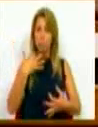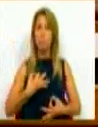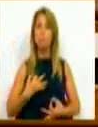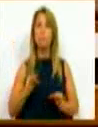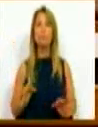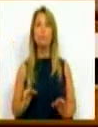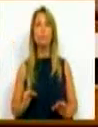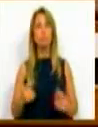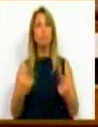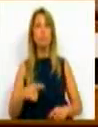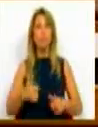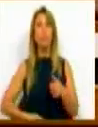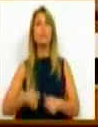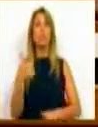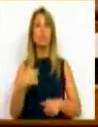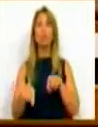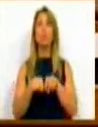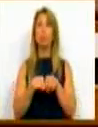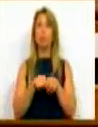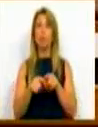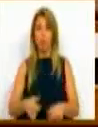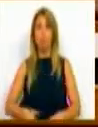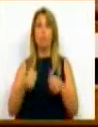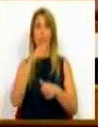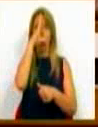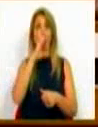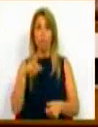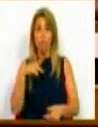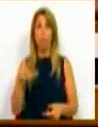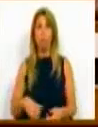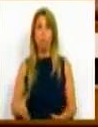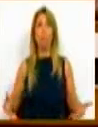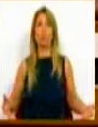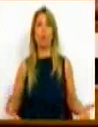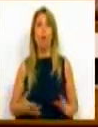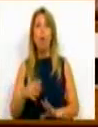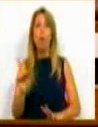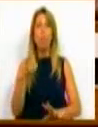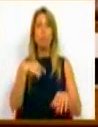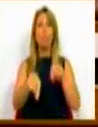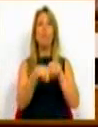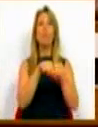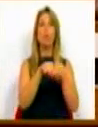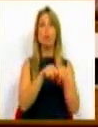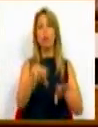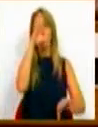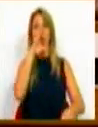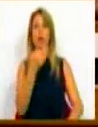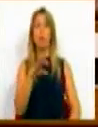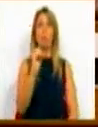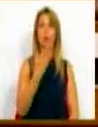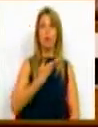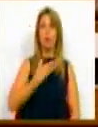há melhor política e melhor governo para Portugal do que a política e o governo que o PSD e o PP